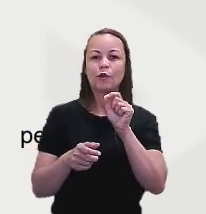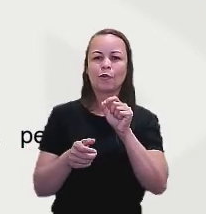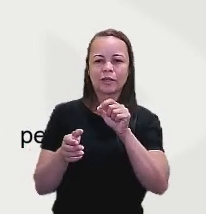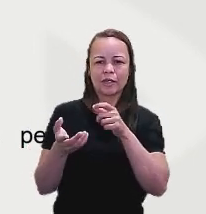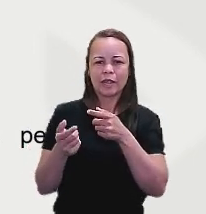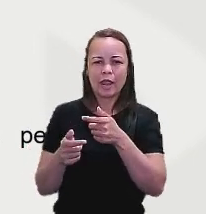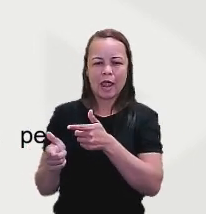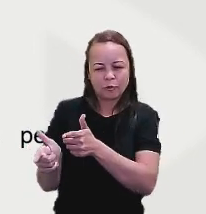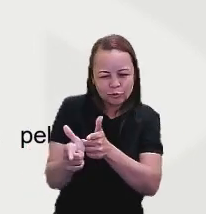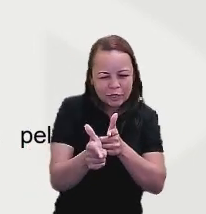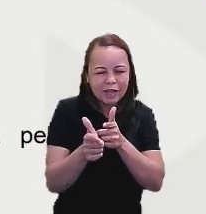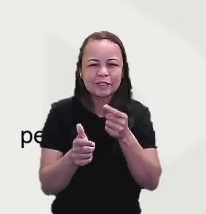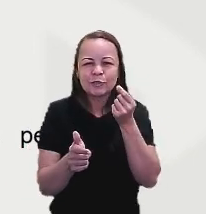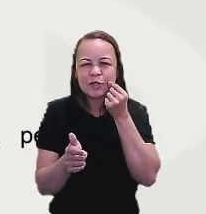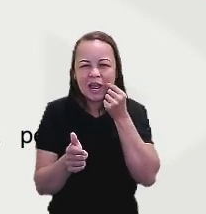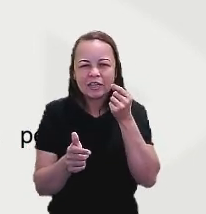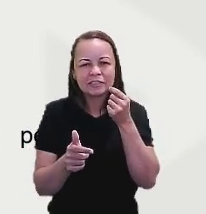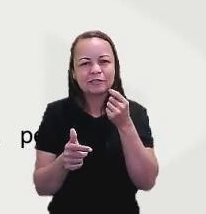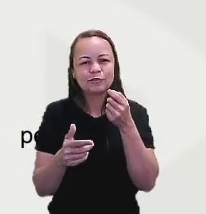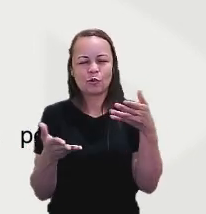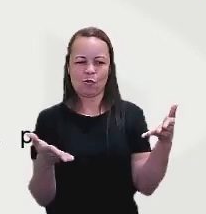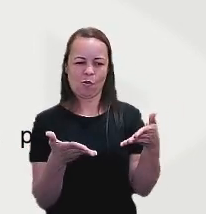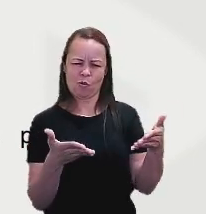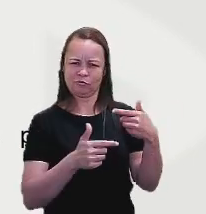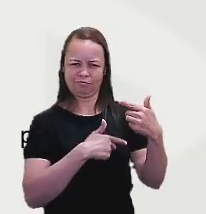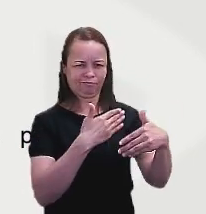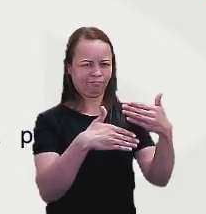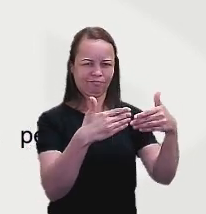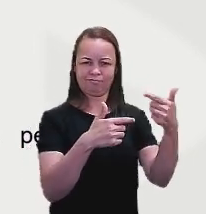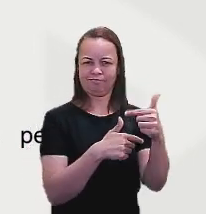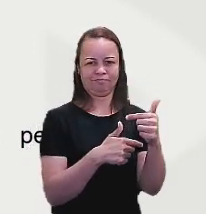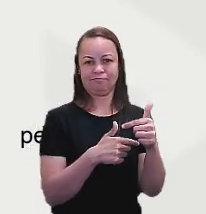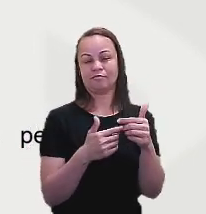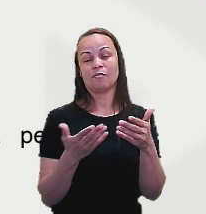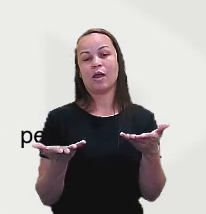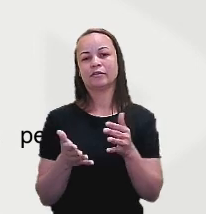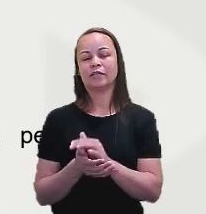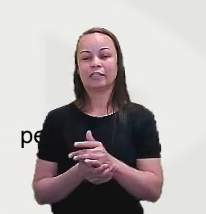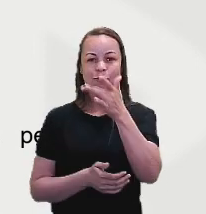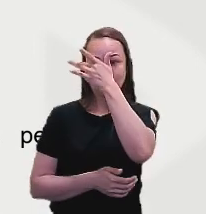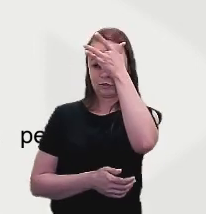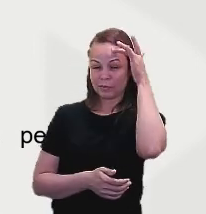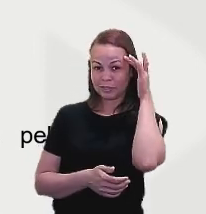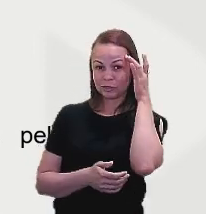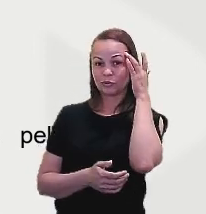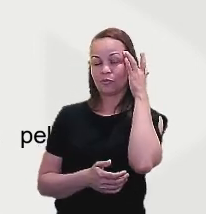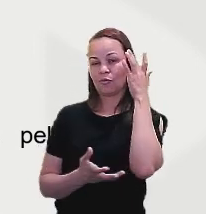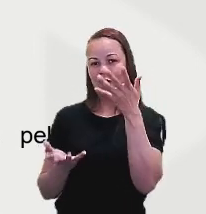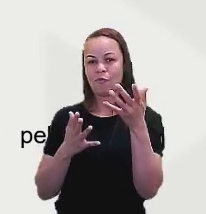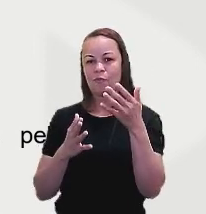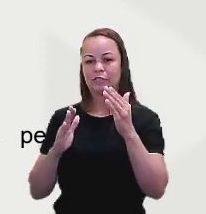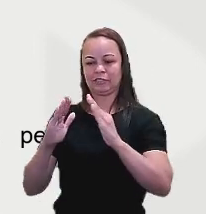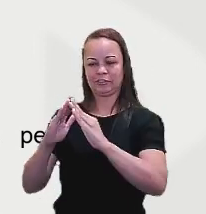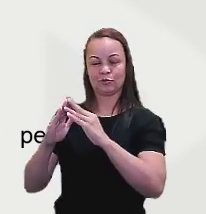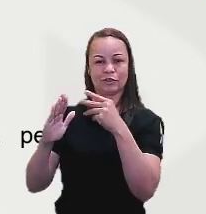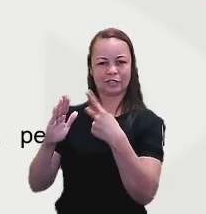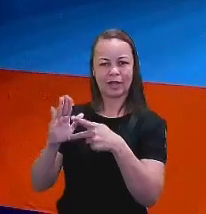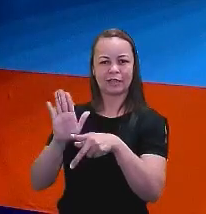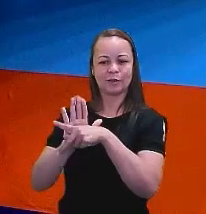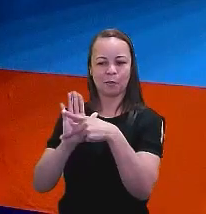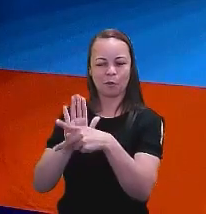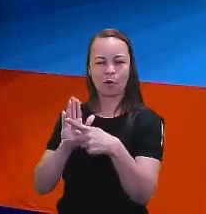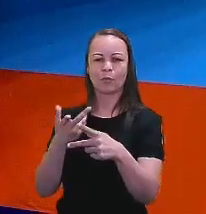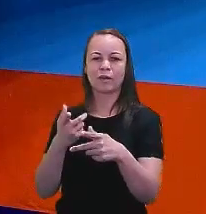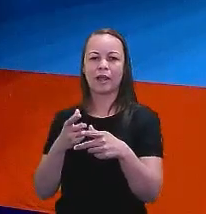coisas evoluem, né? Que hoje já não existe mais. As pessoas da sua residência contratavam alguém para caçar os ratos